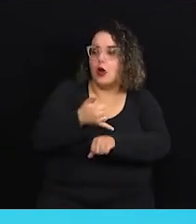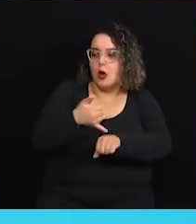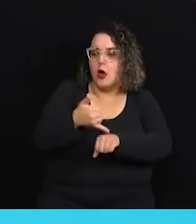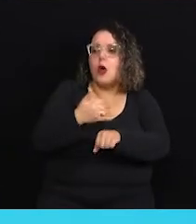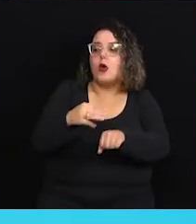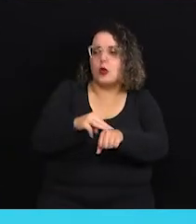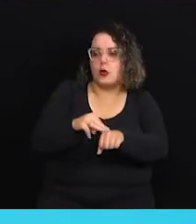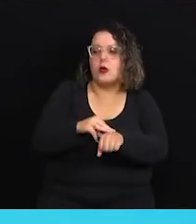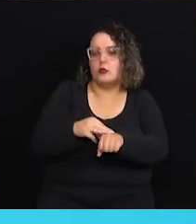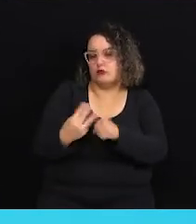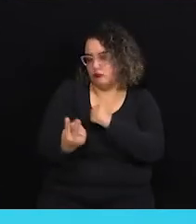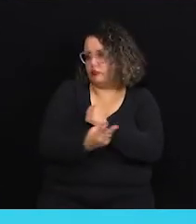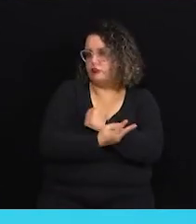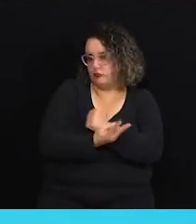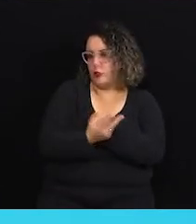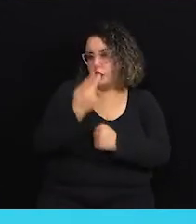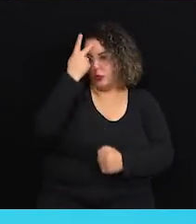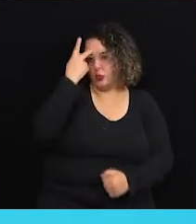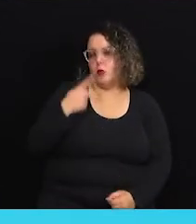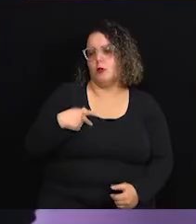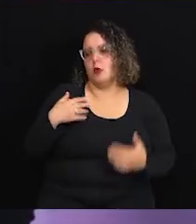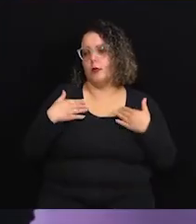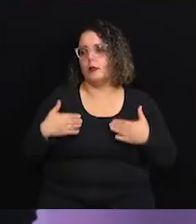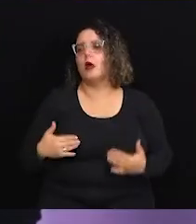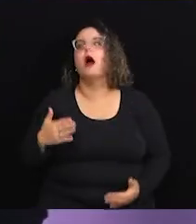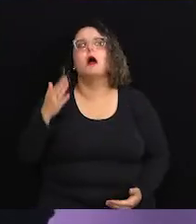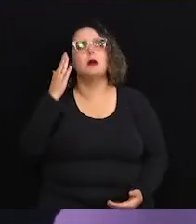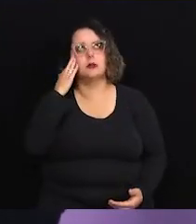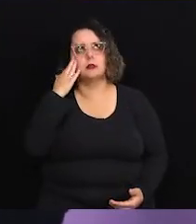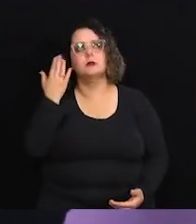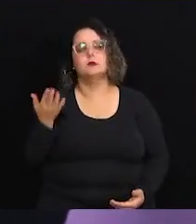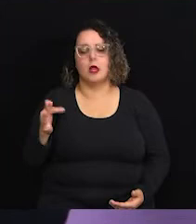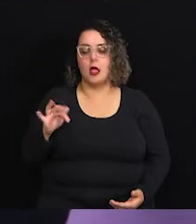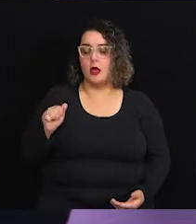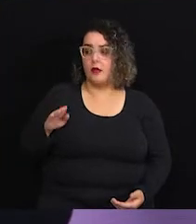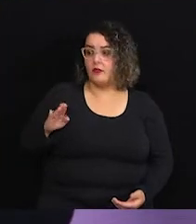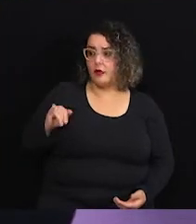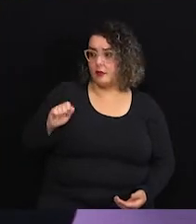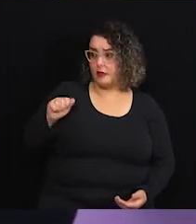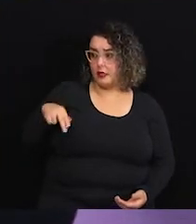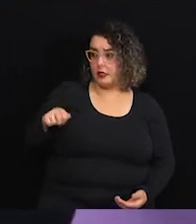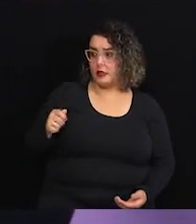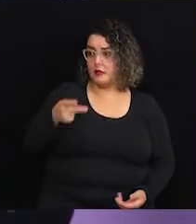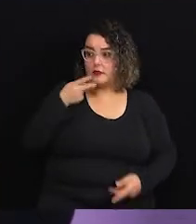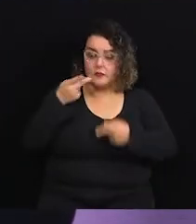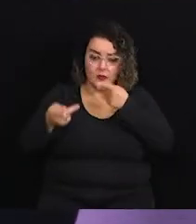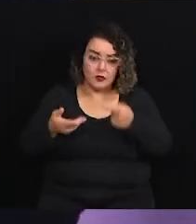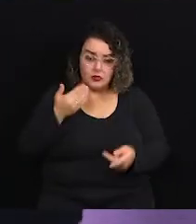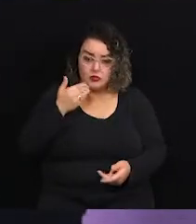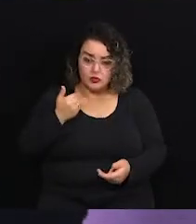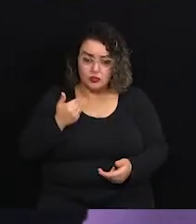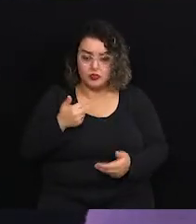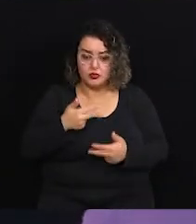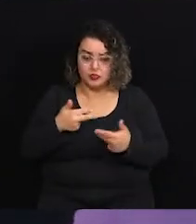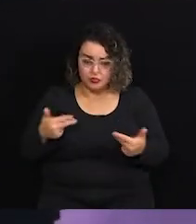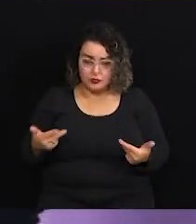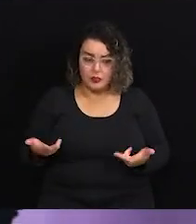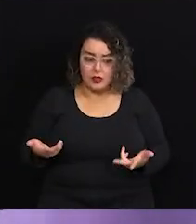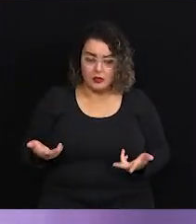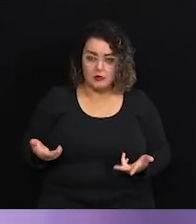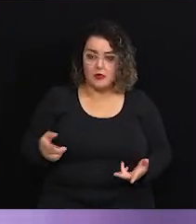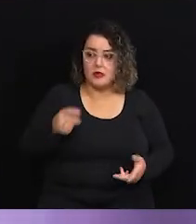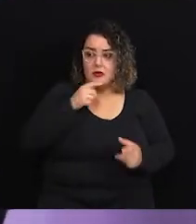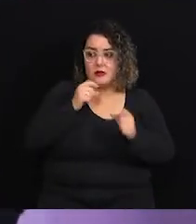gordura marrom é mais no sentido de proteção mesmo. Entendi. E Fabiana, a gente está falando muito de alimento, mas no frio